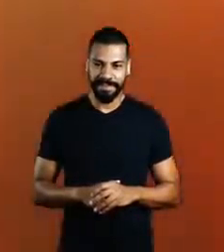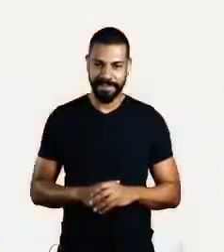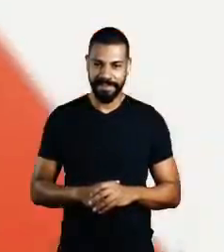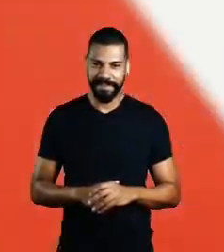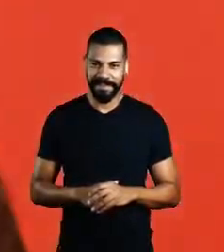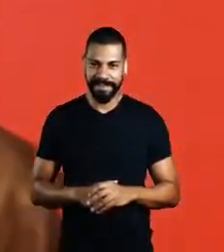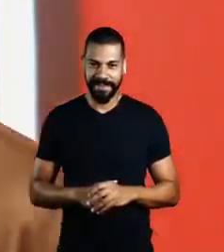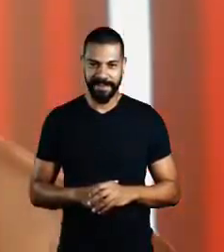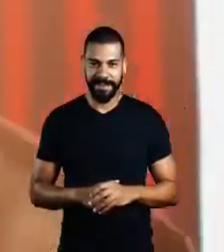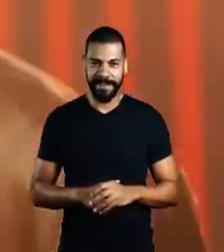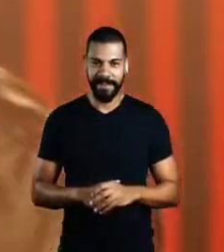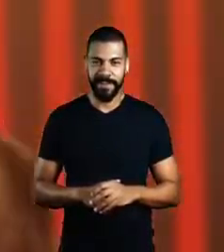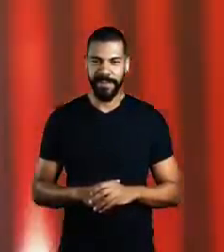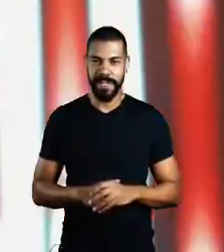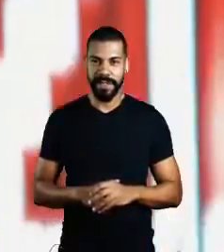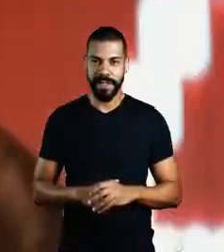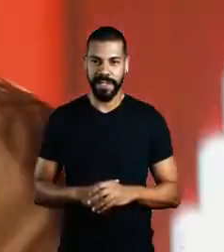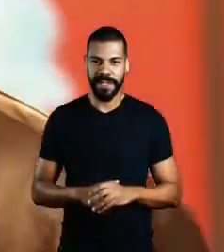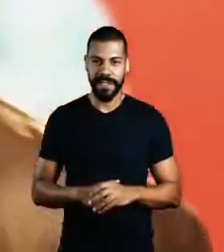Função.